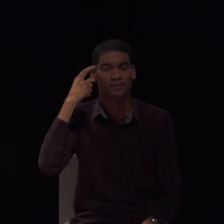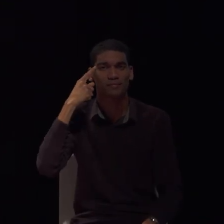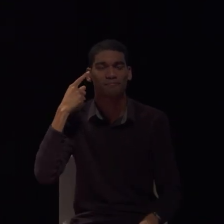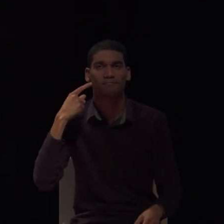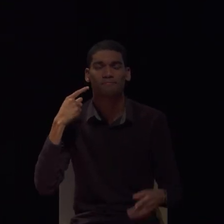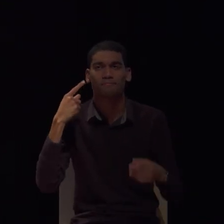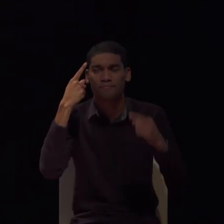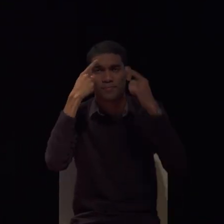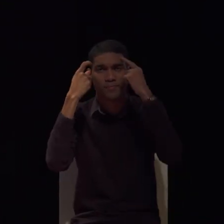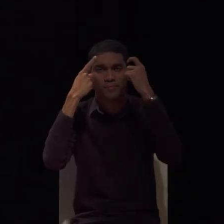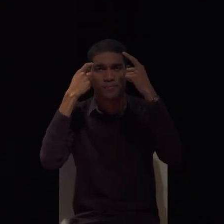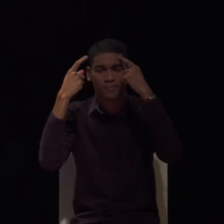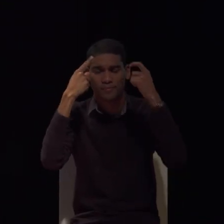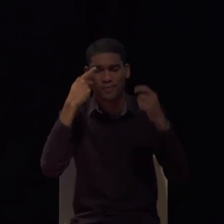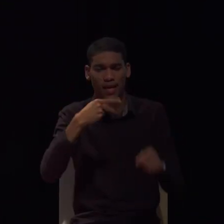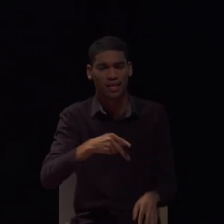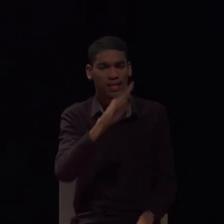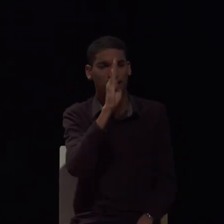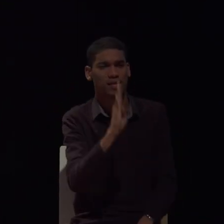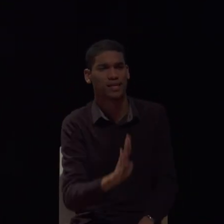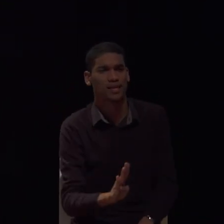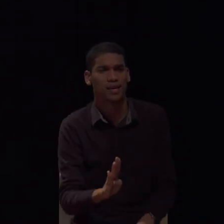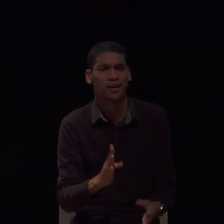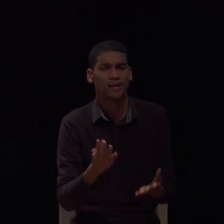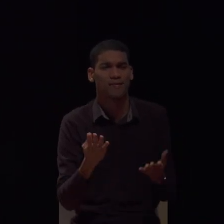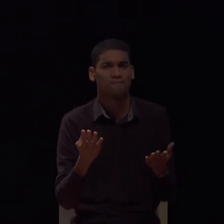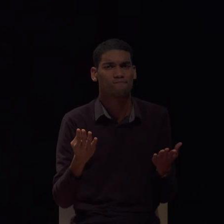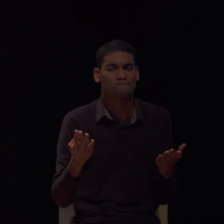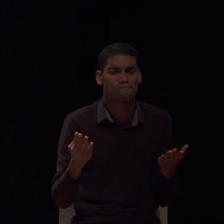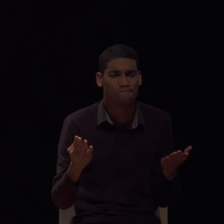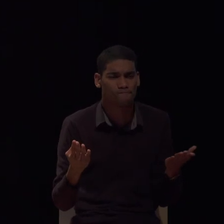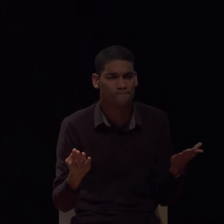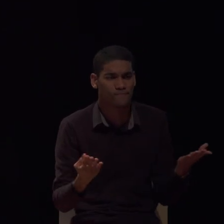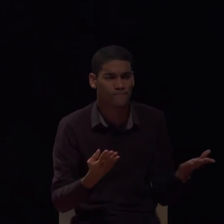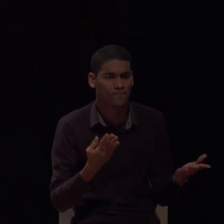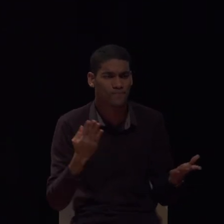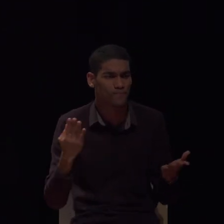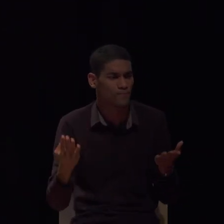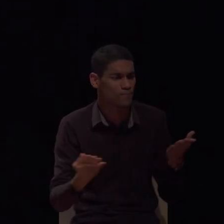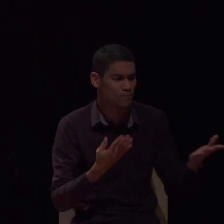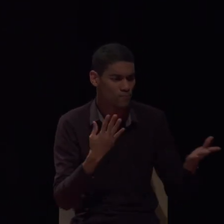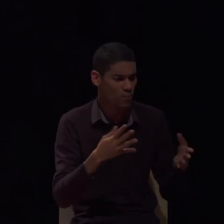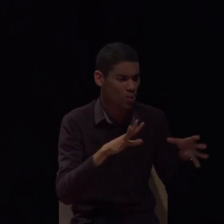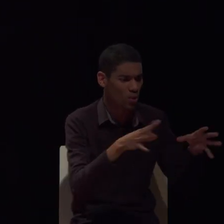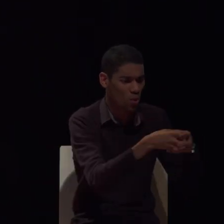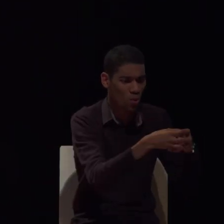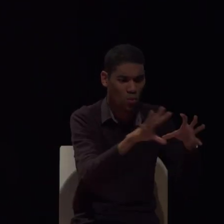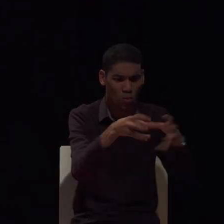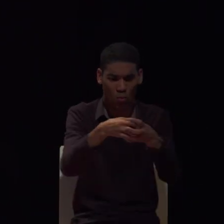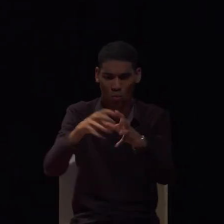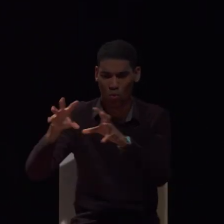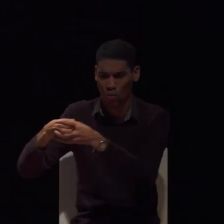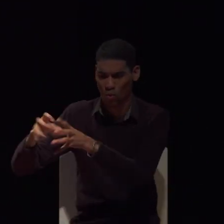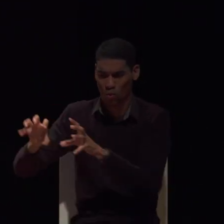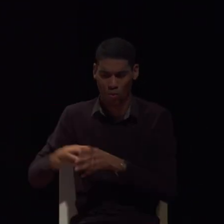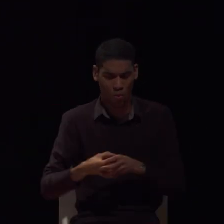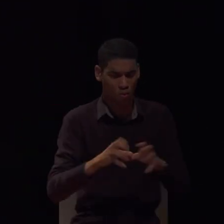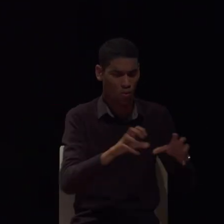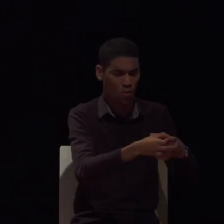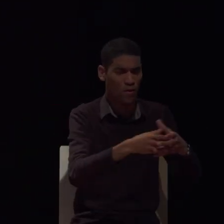né brasileiras como pontos de discussões de problemas e